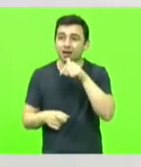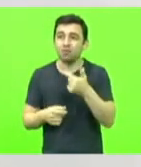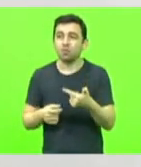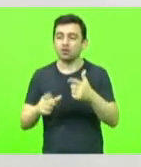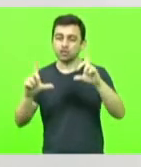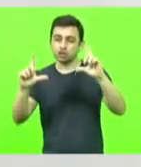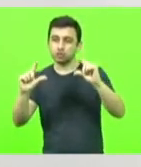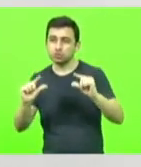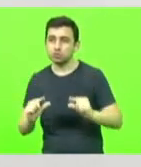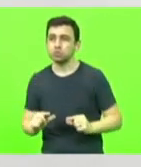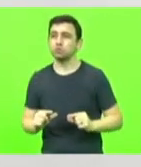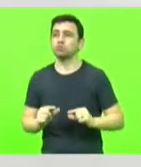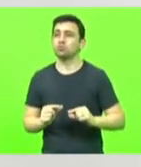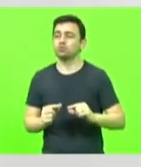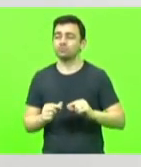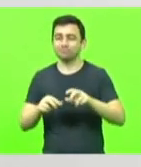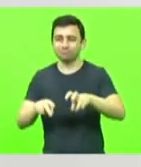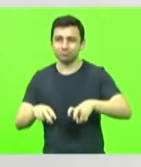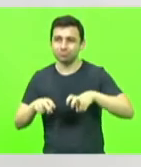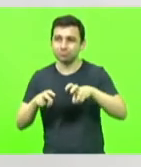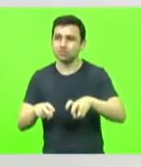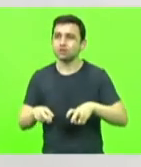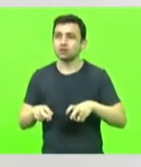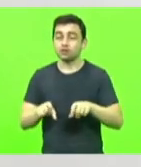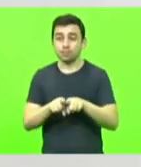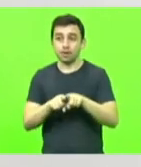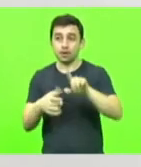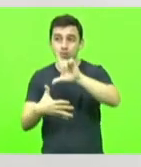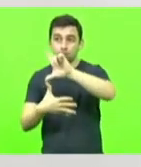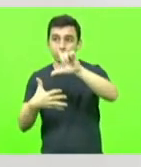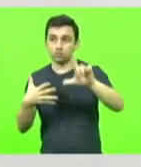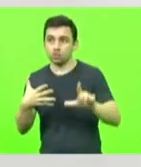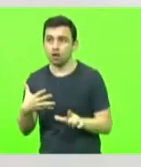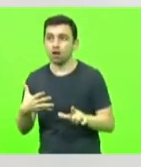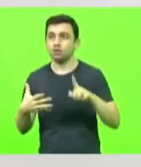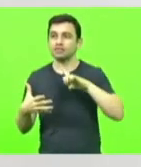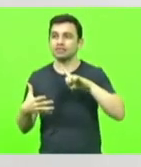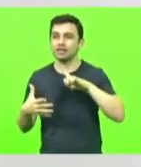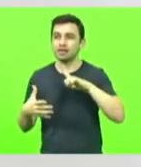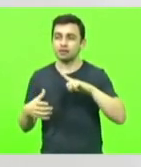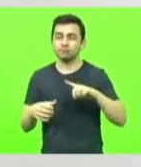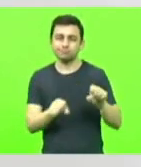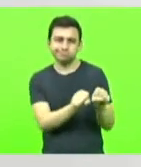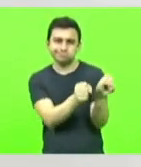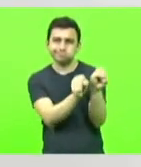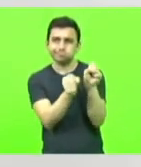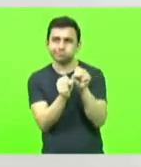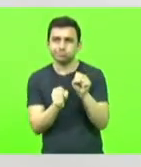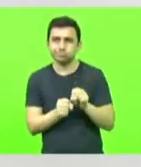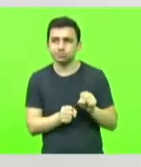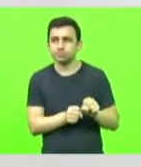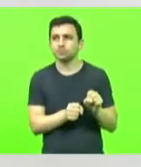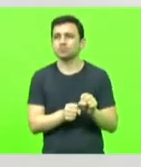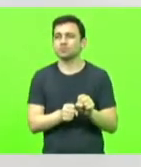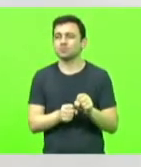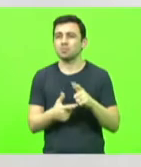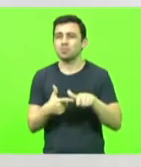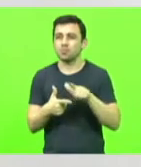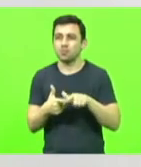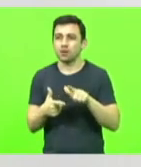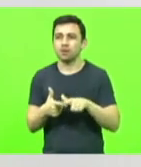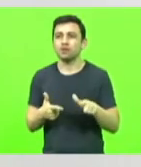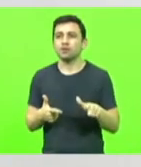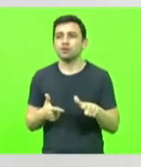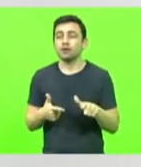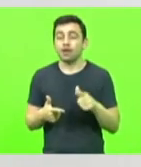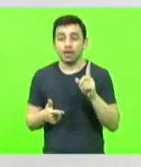agronegócio. Nosso belo litoral, temos as constantes erosões costeiras que destroem patrimônios, investimento